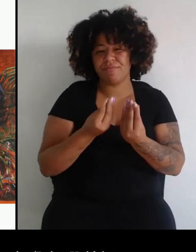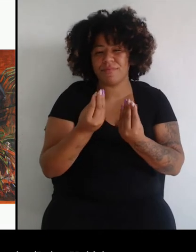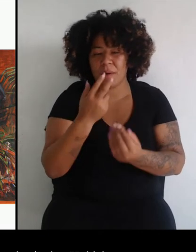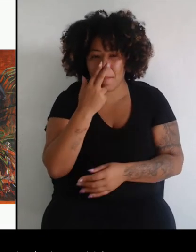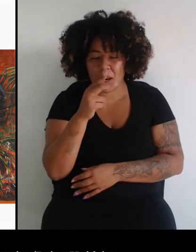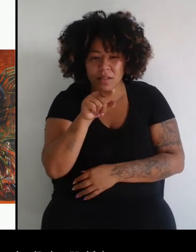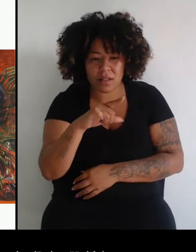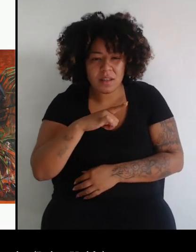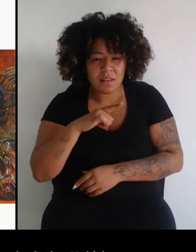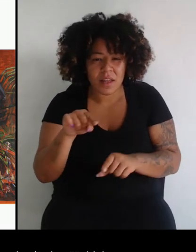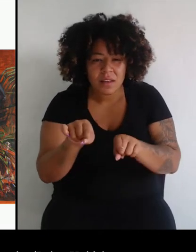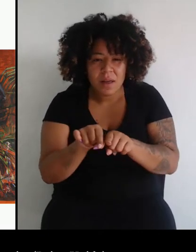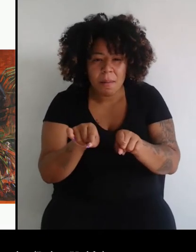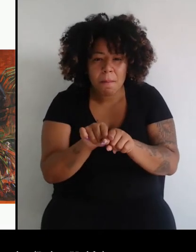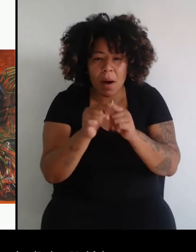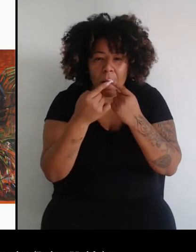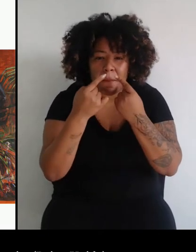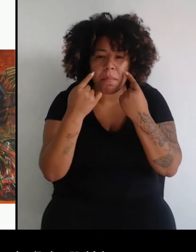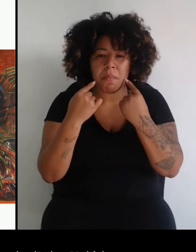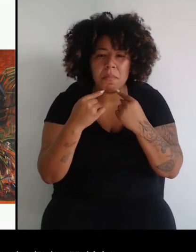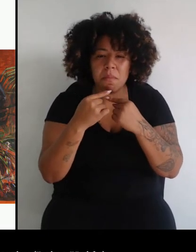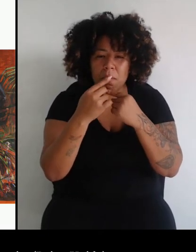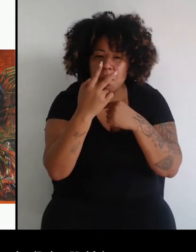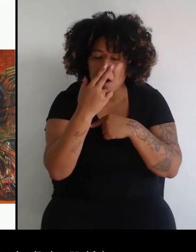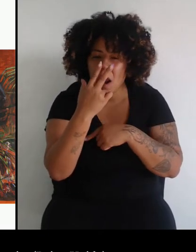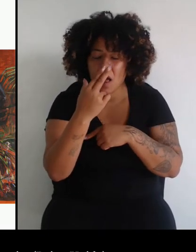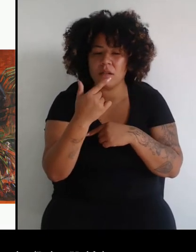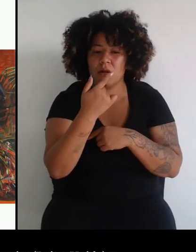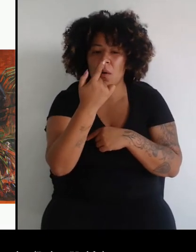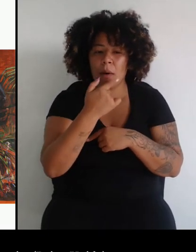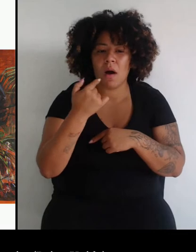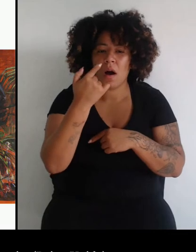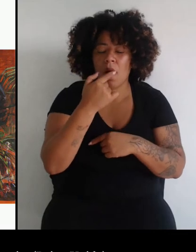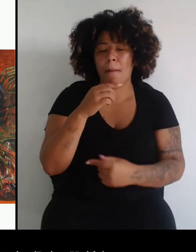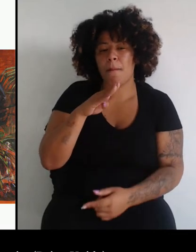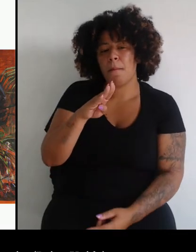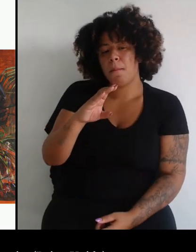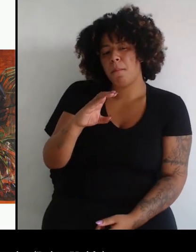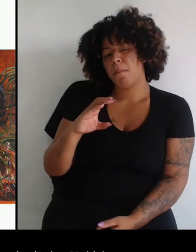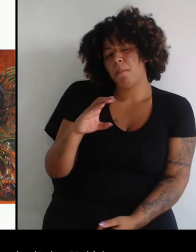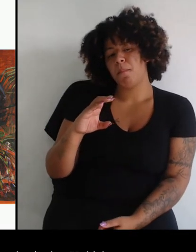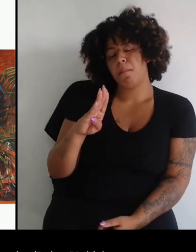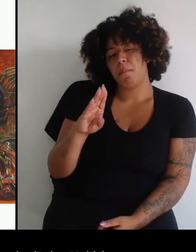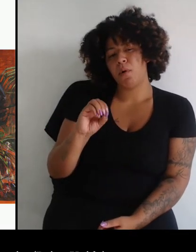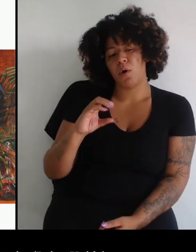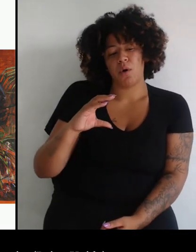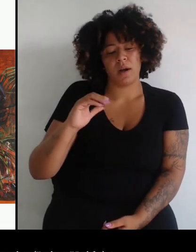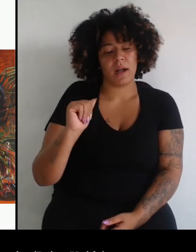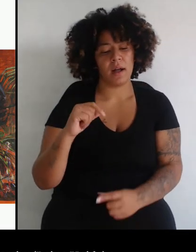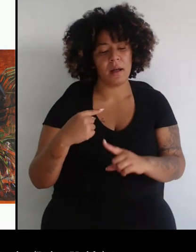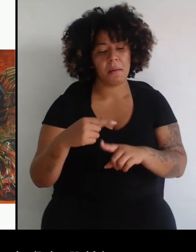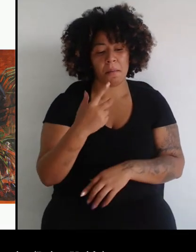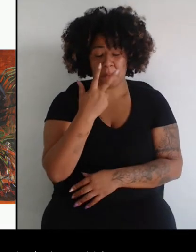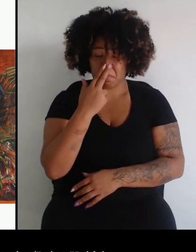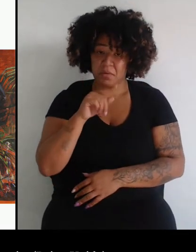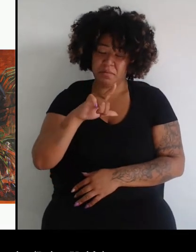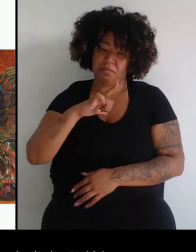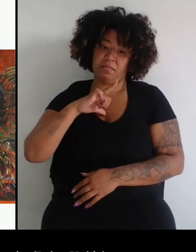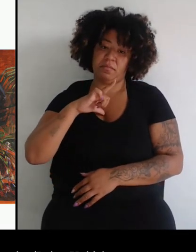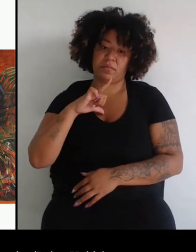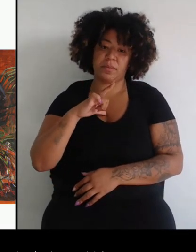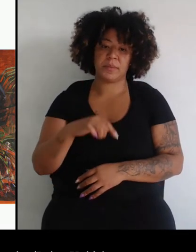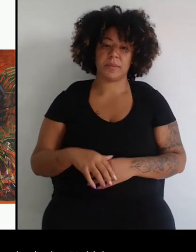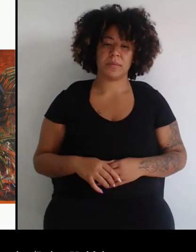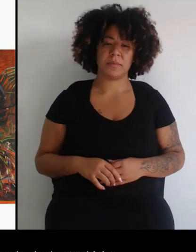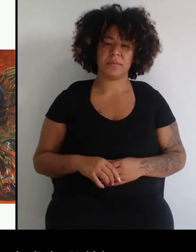uma boca na figura da direita e parece que não extremo oposto dessa imagem nós teremos uma espécie de